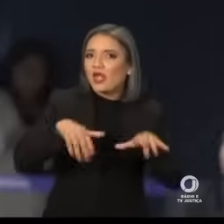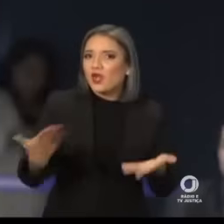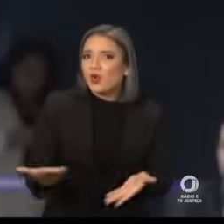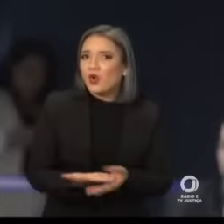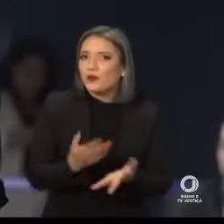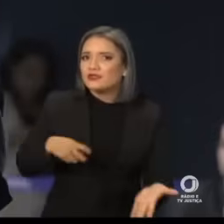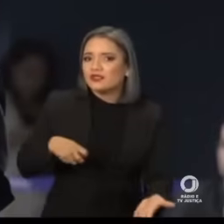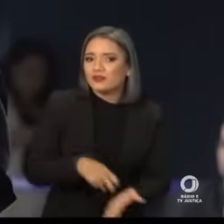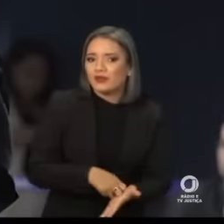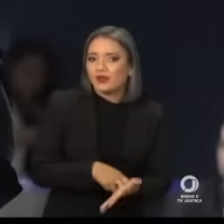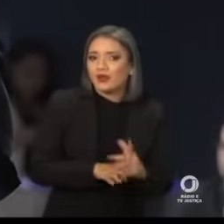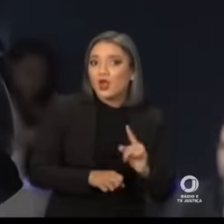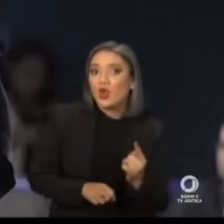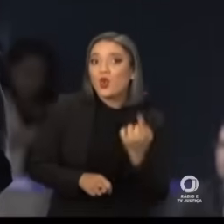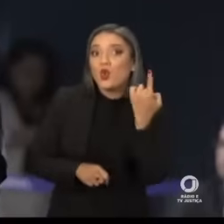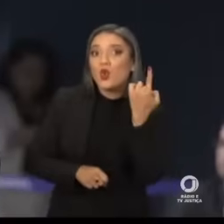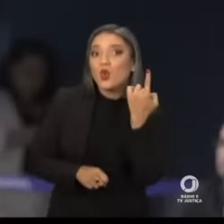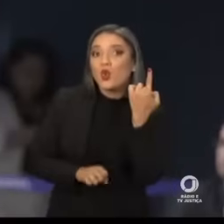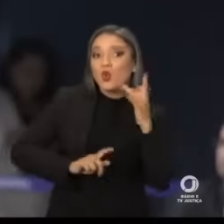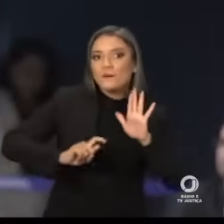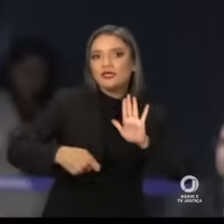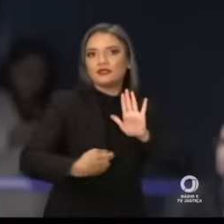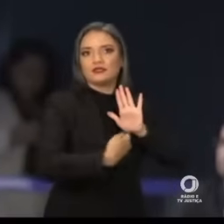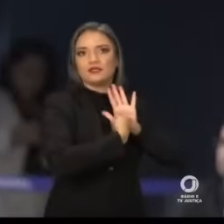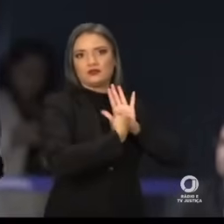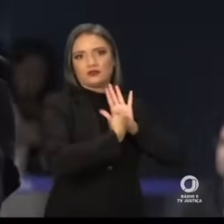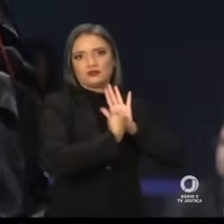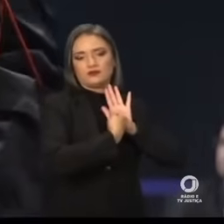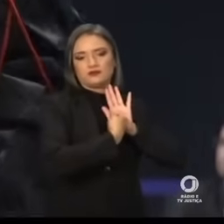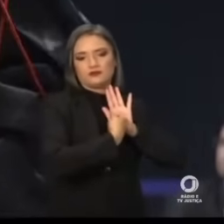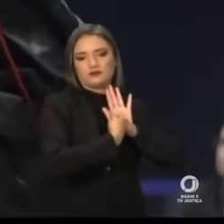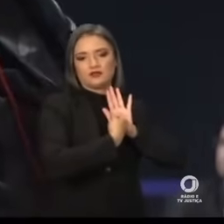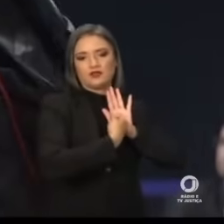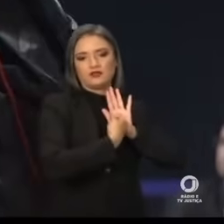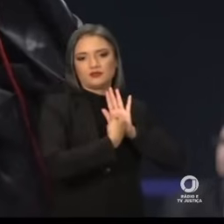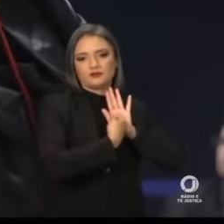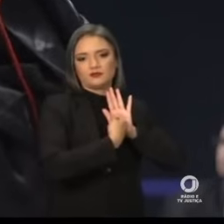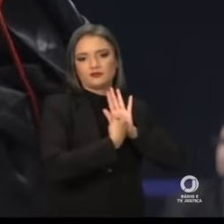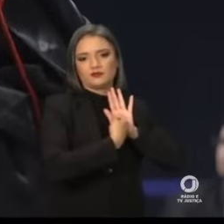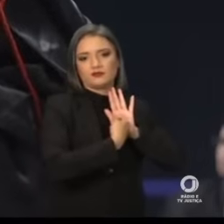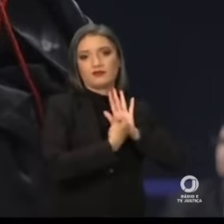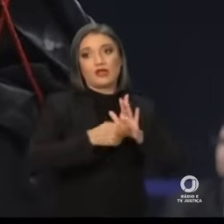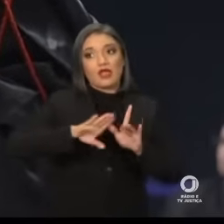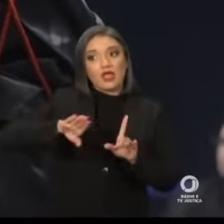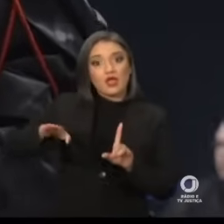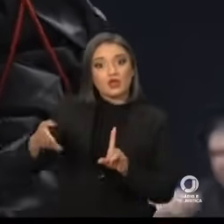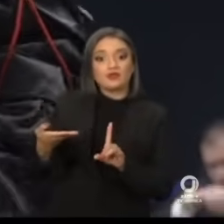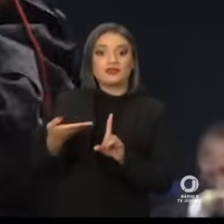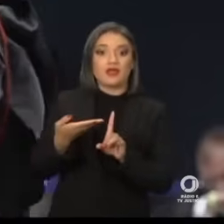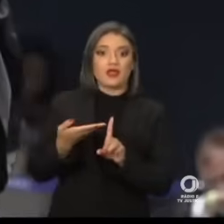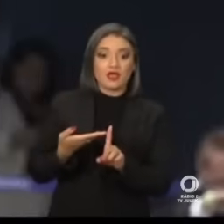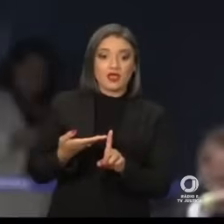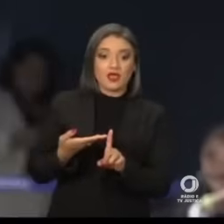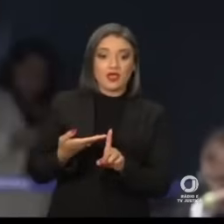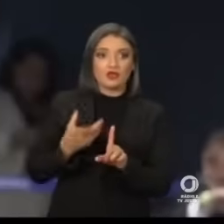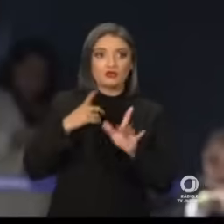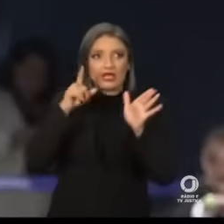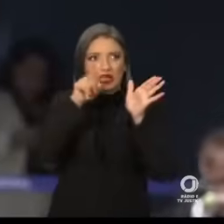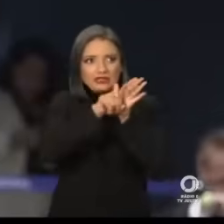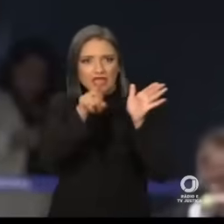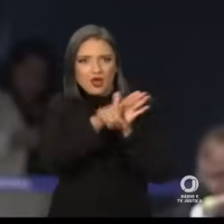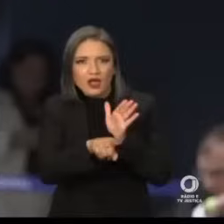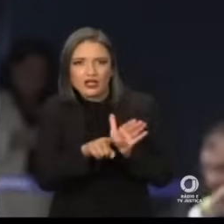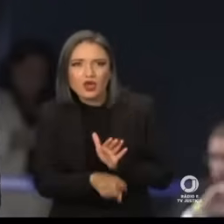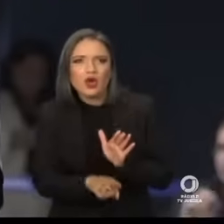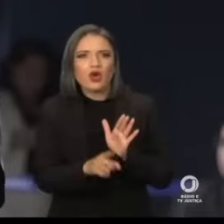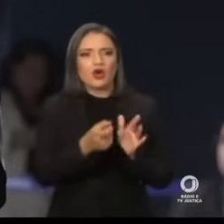denúncia. Uma única denúncia. E os réus, o interrogatório, ministro Zanin, como Vossa